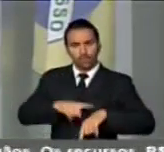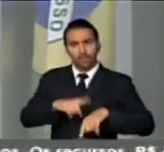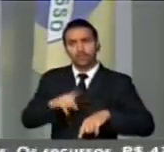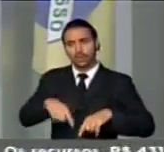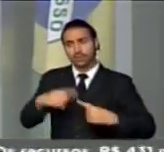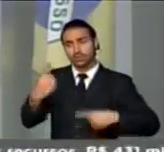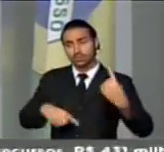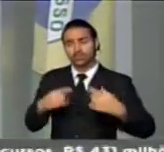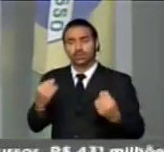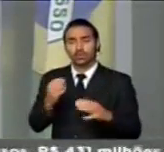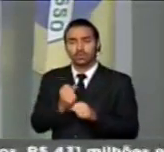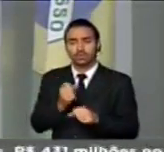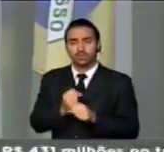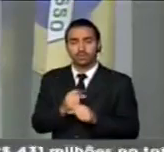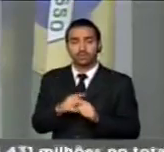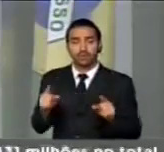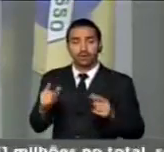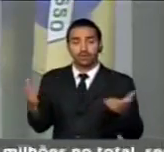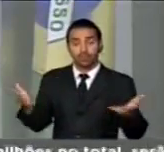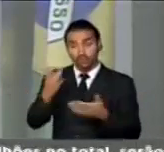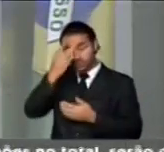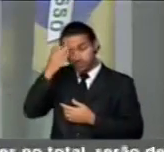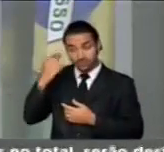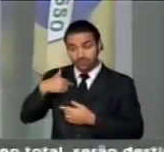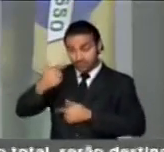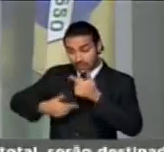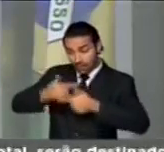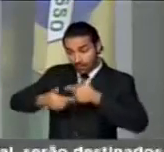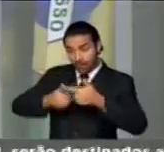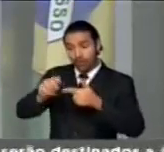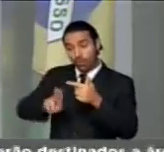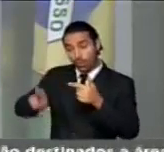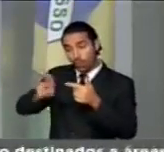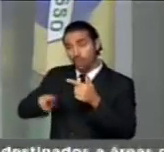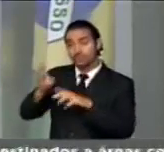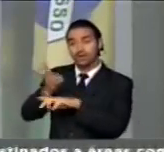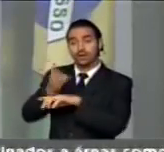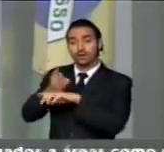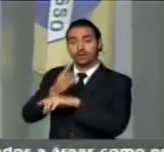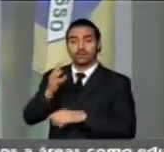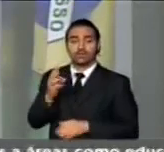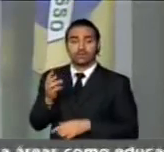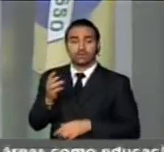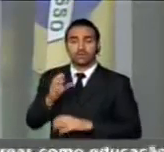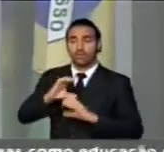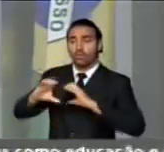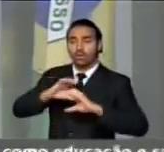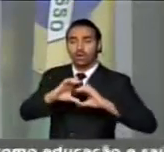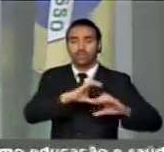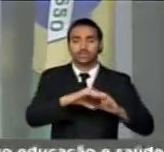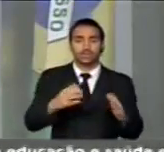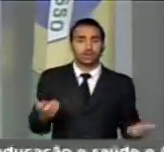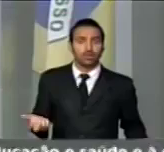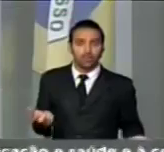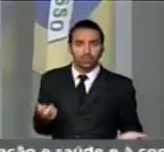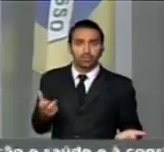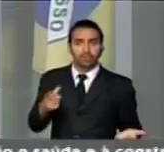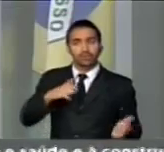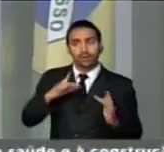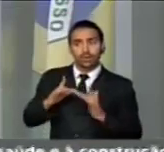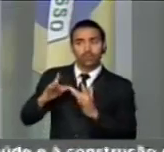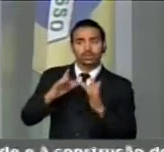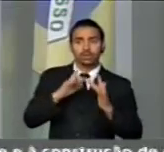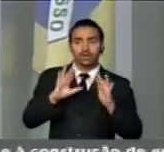o futuro do país, mas hoje as pessoas trabalham usando aplicativos, elas se comunicam, elas têm